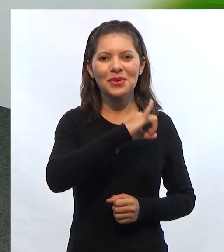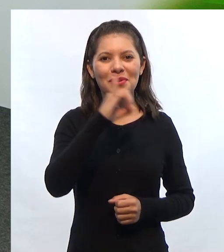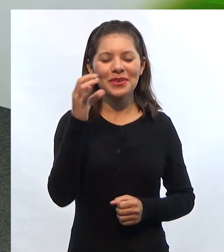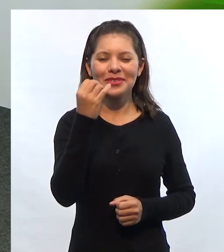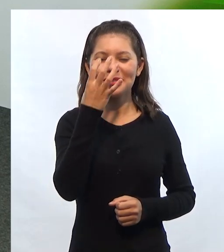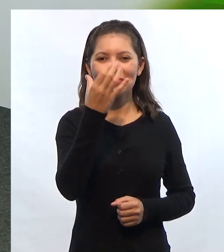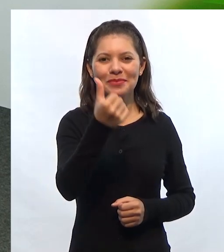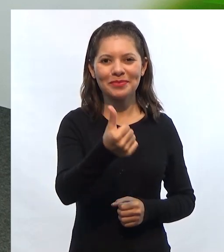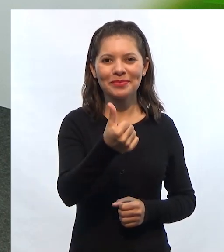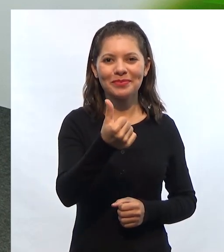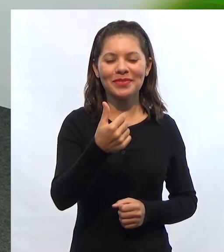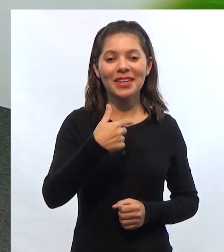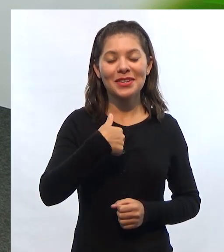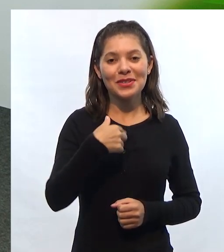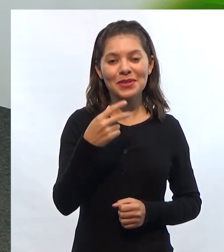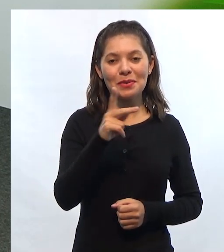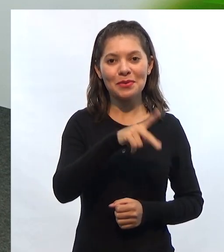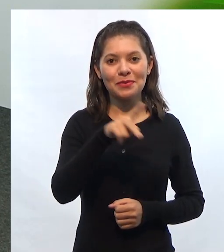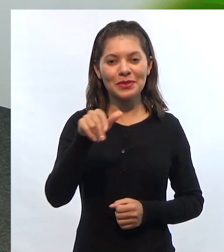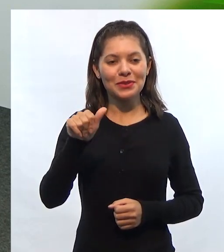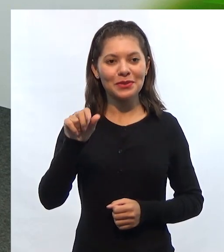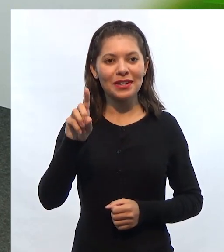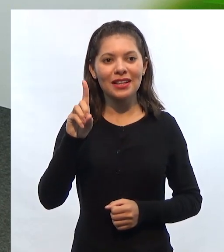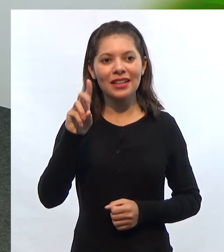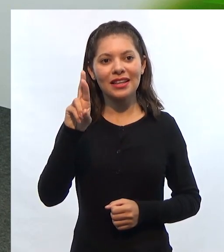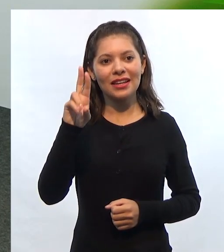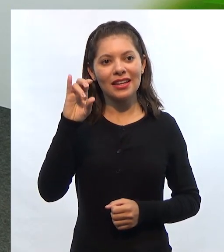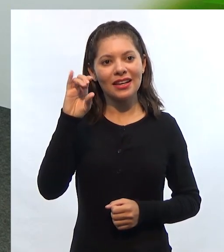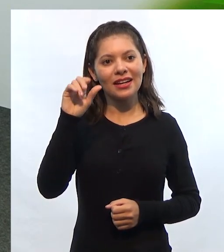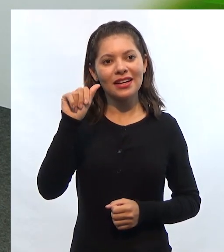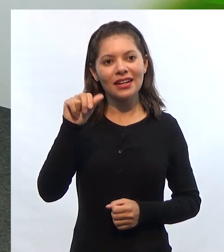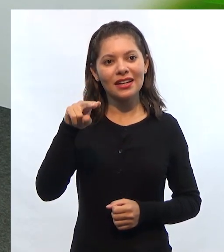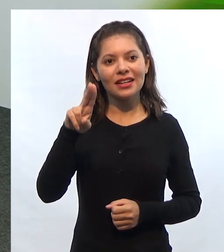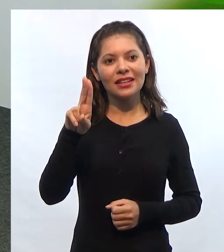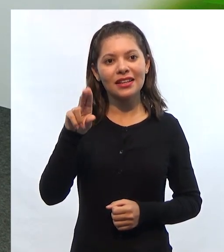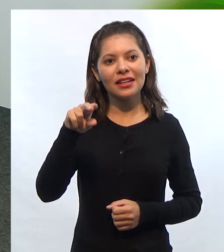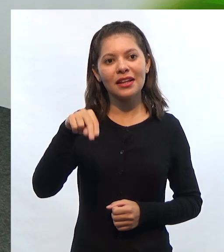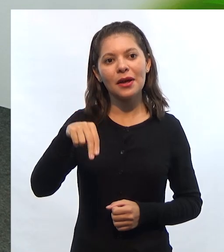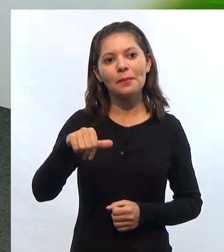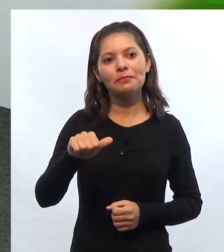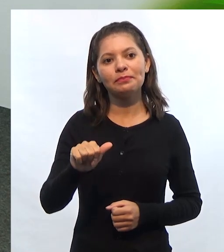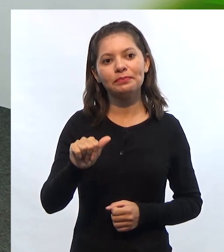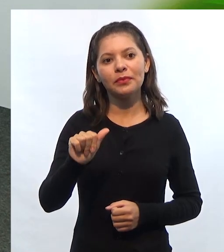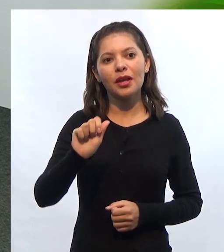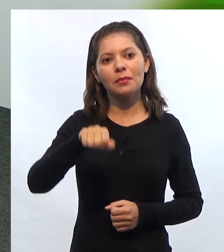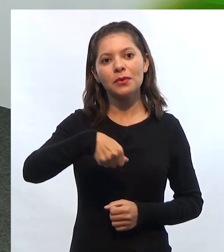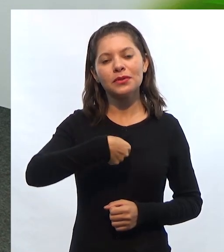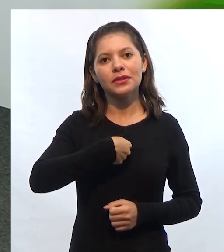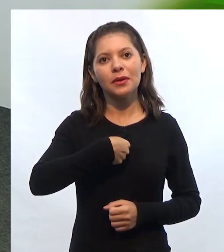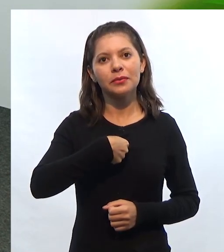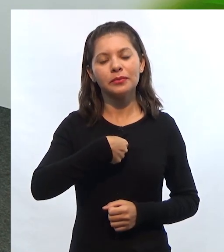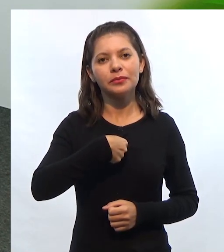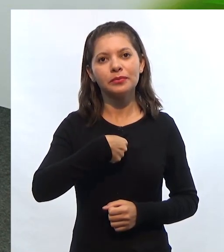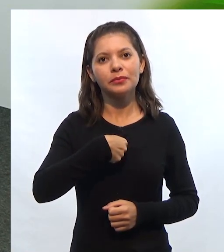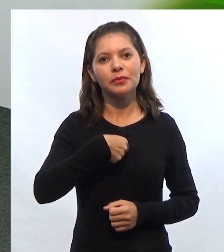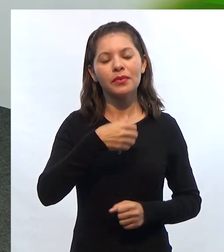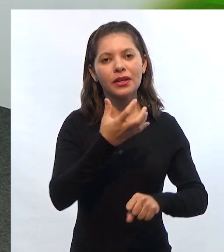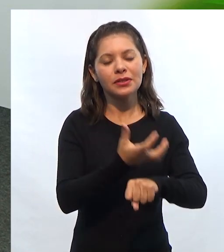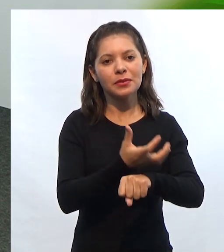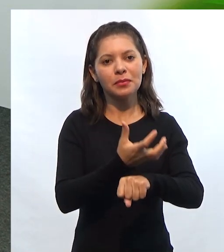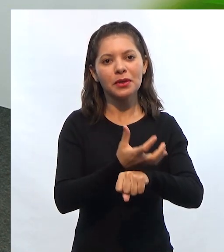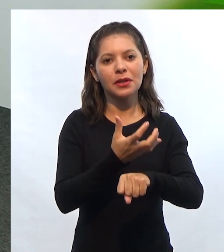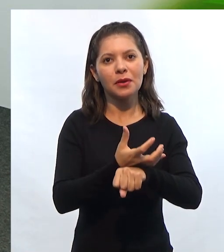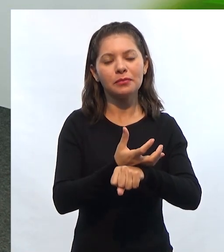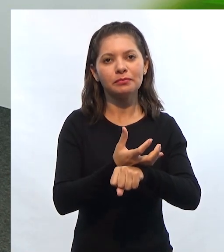Olá, tudo bem? Eu sou a professora Adriana Zanchi Cordenonce, da disciplina Noções de Marketing. Estou aqui